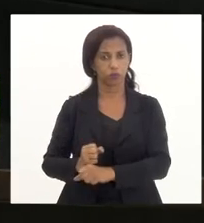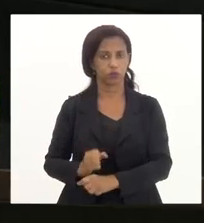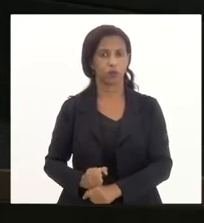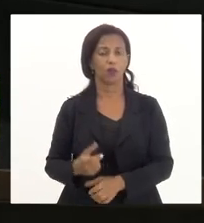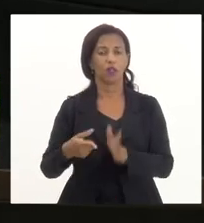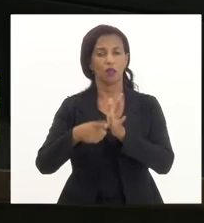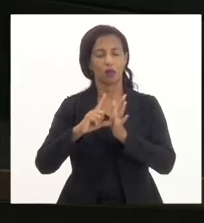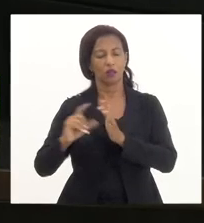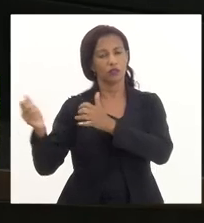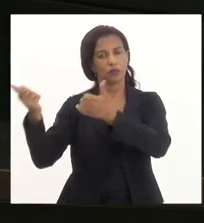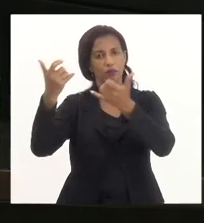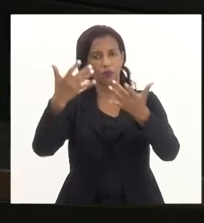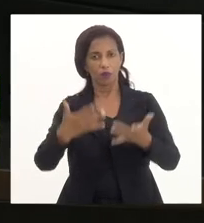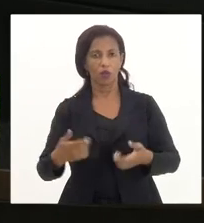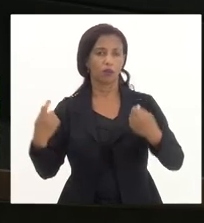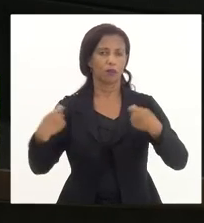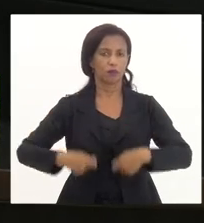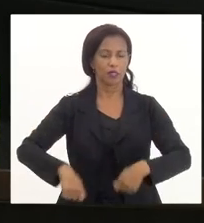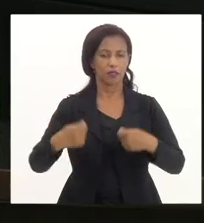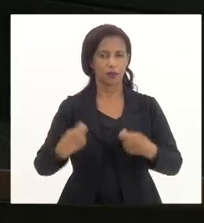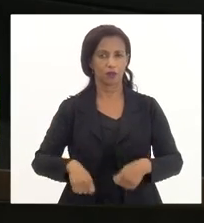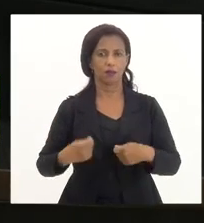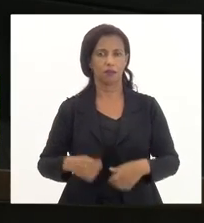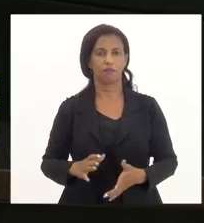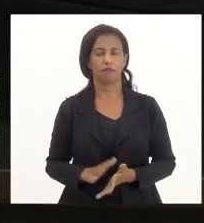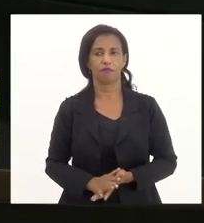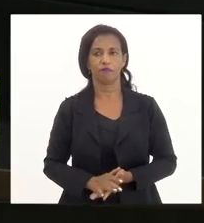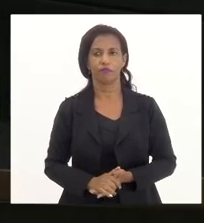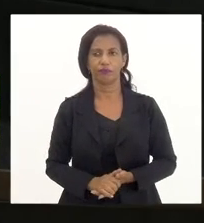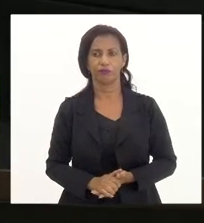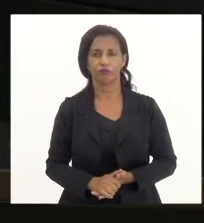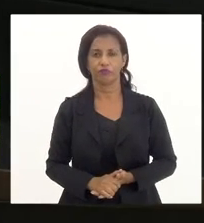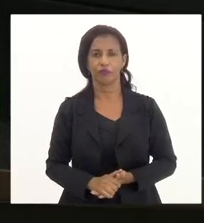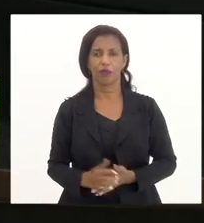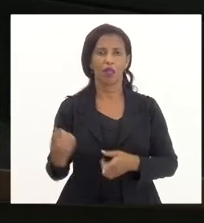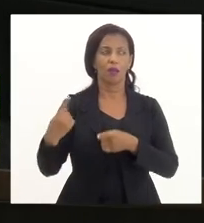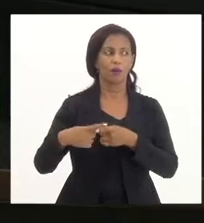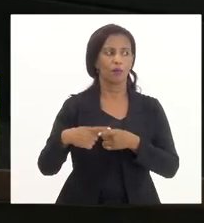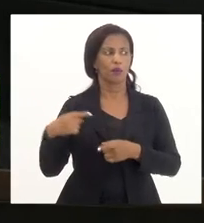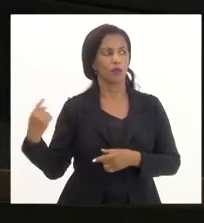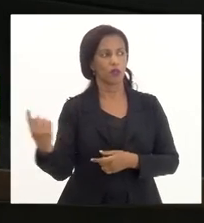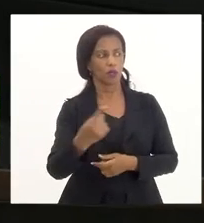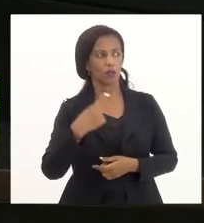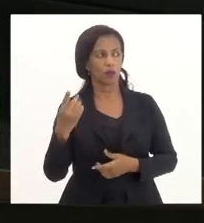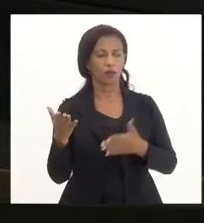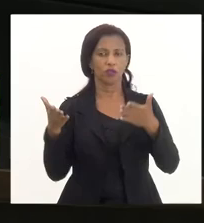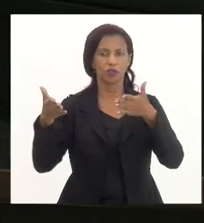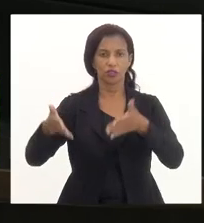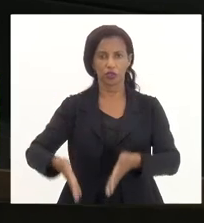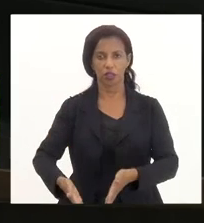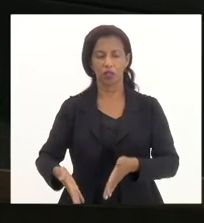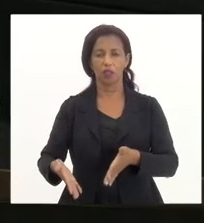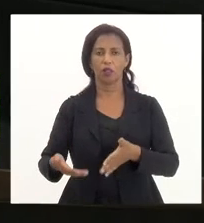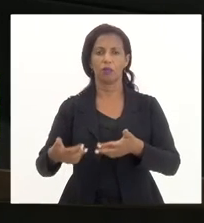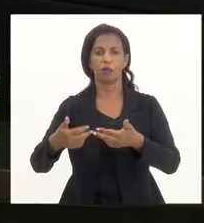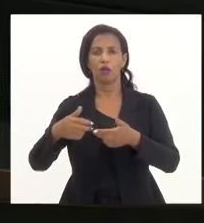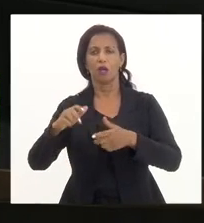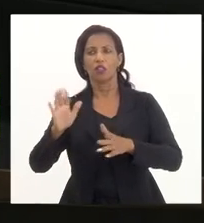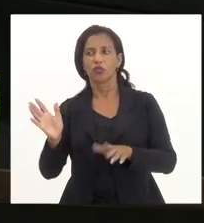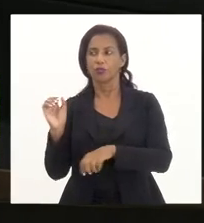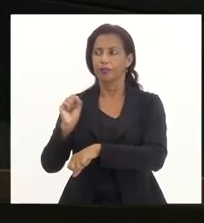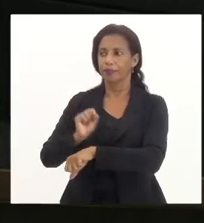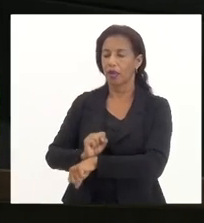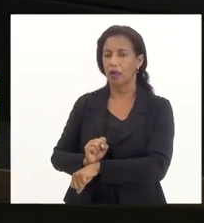diante foi dito sobre a necessidade a o que que e damos a este estado de coisas vão